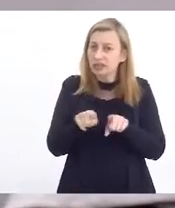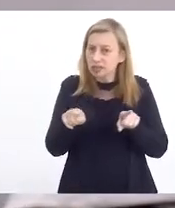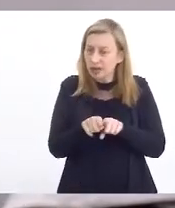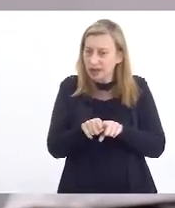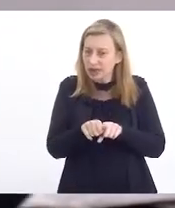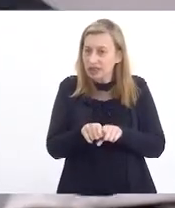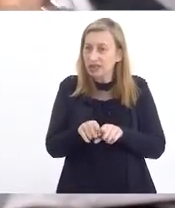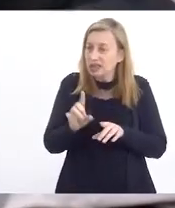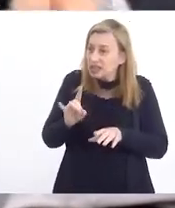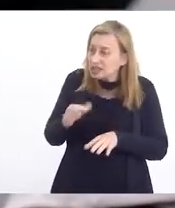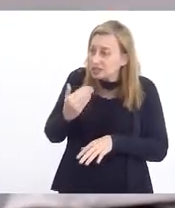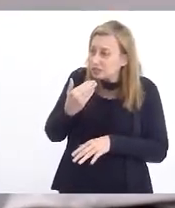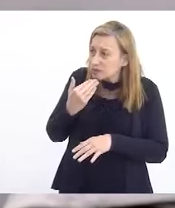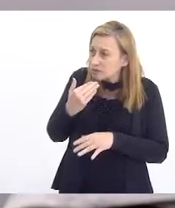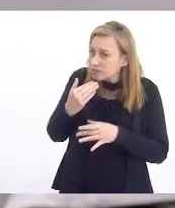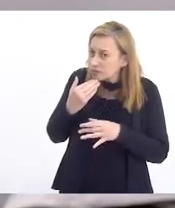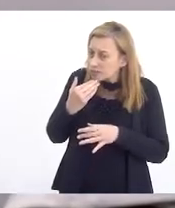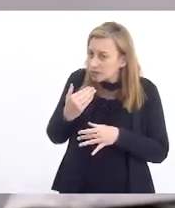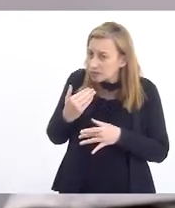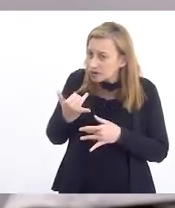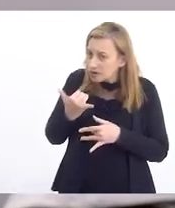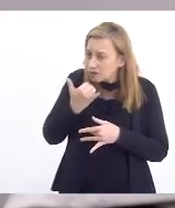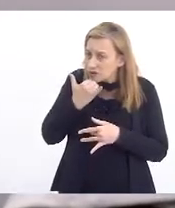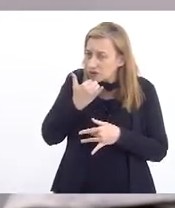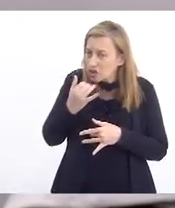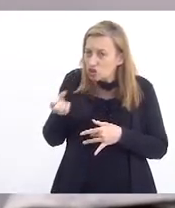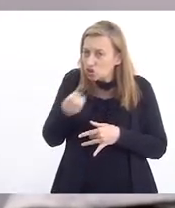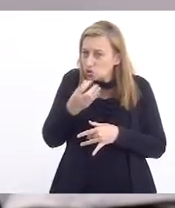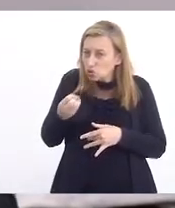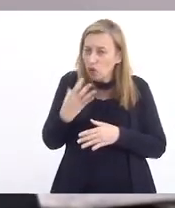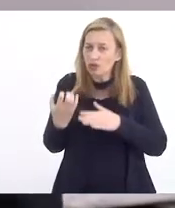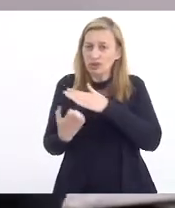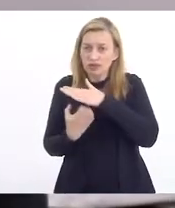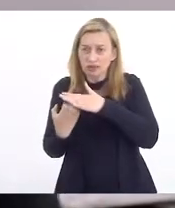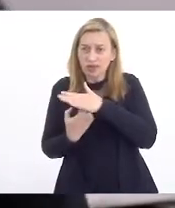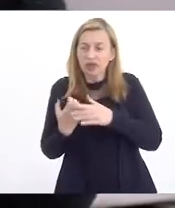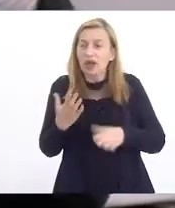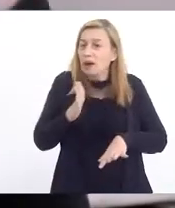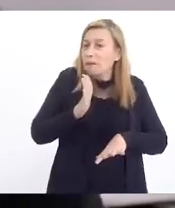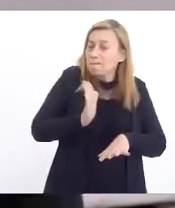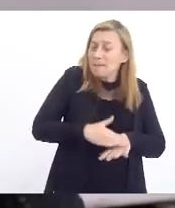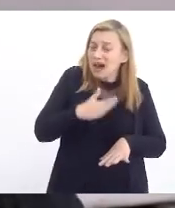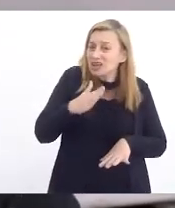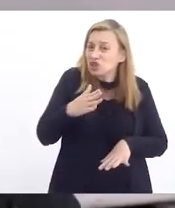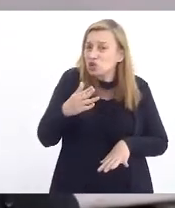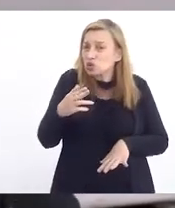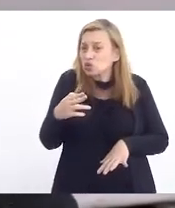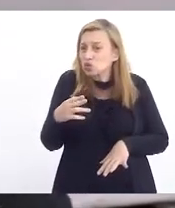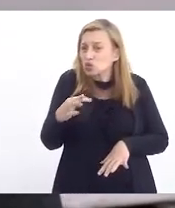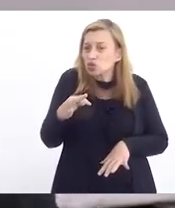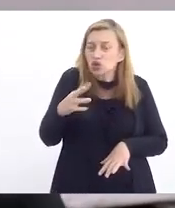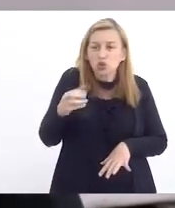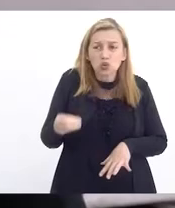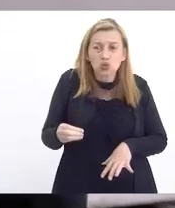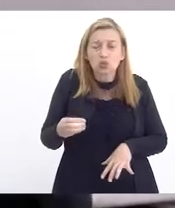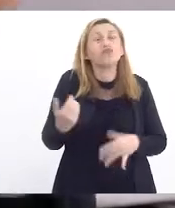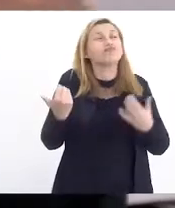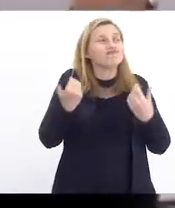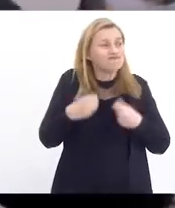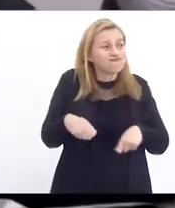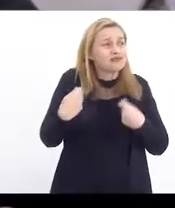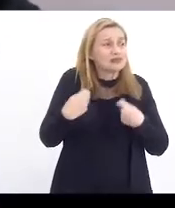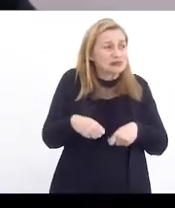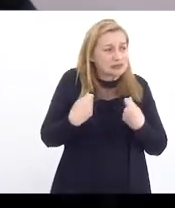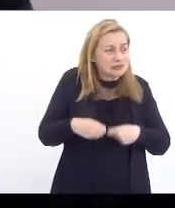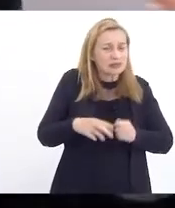só eu me perdoe, as novas concessionárias, porque mais do que nunca nós precisamos,